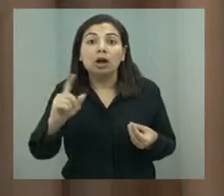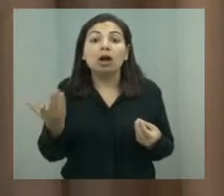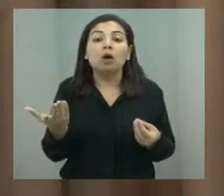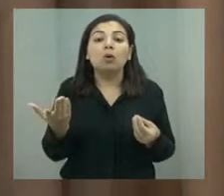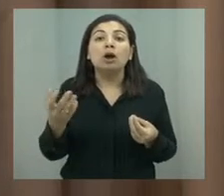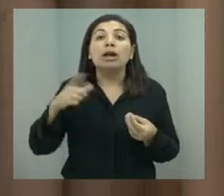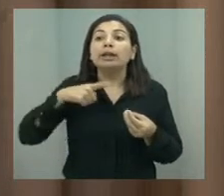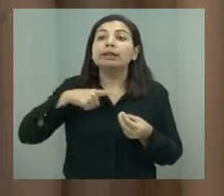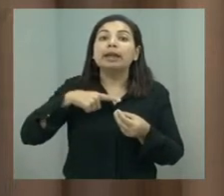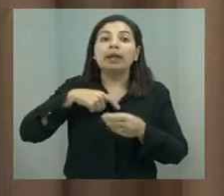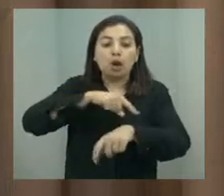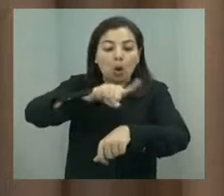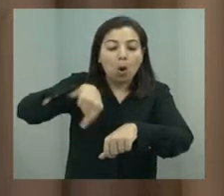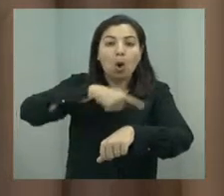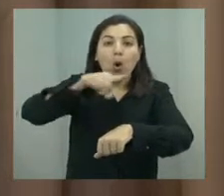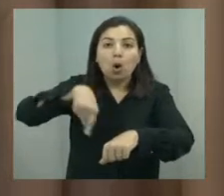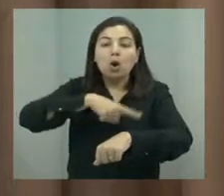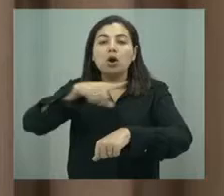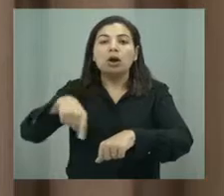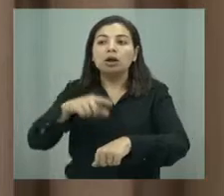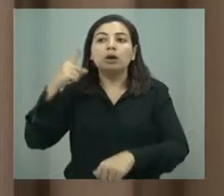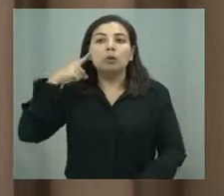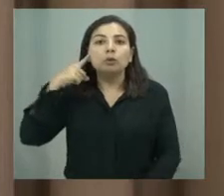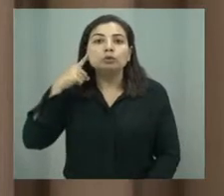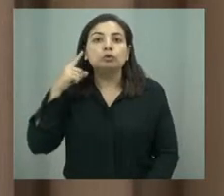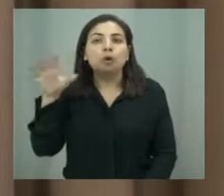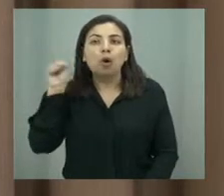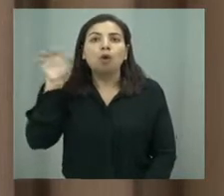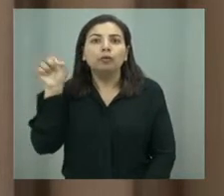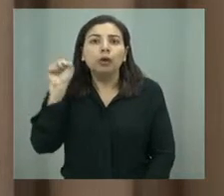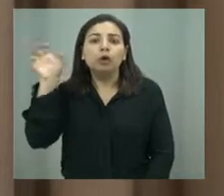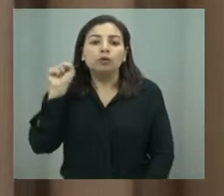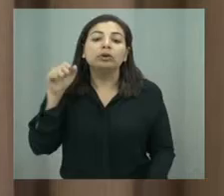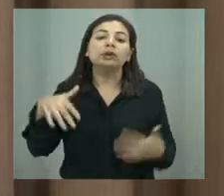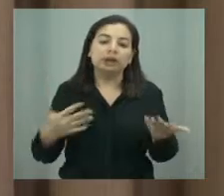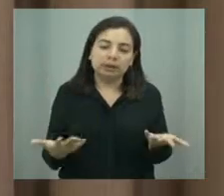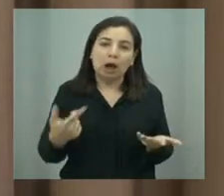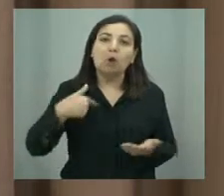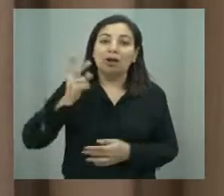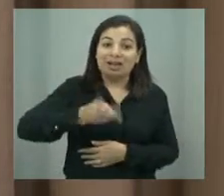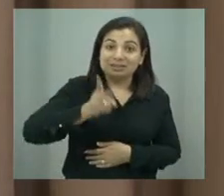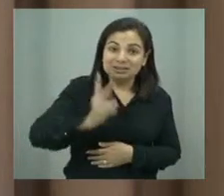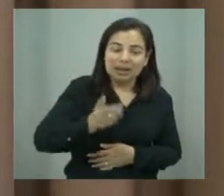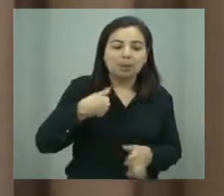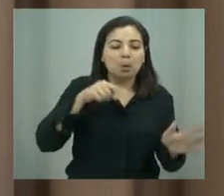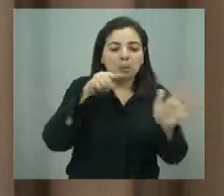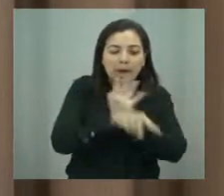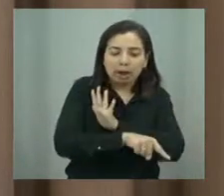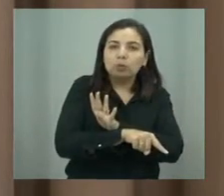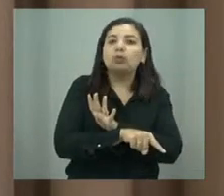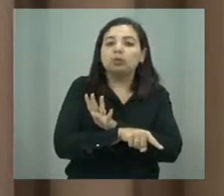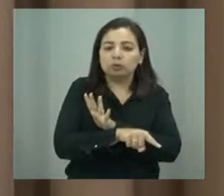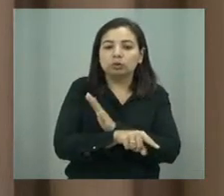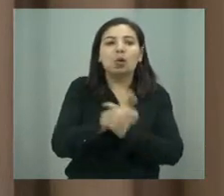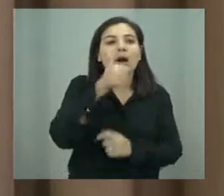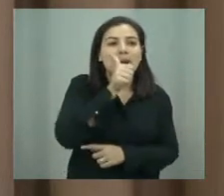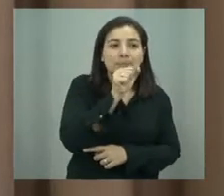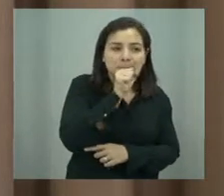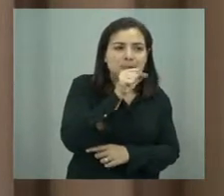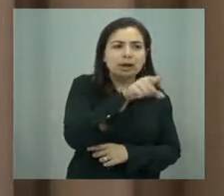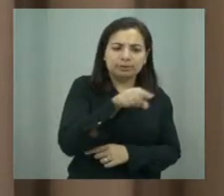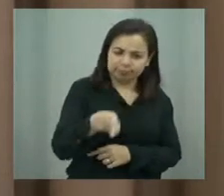ao som. Então, assim, nas consultas, eu sempre procuro perguntar para a